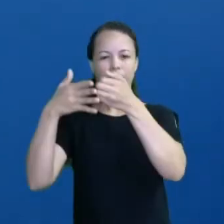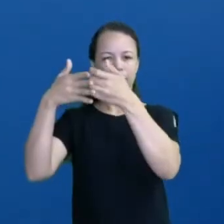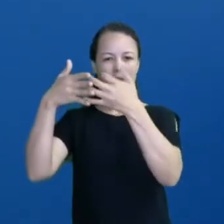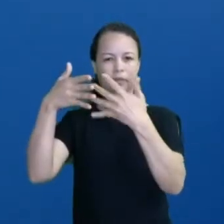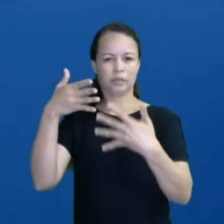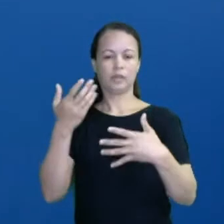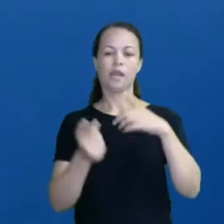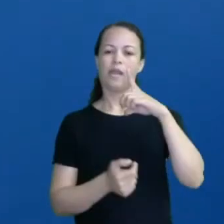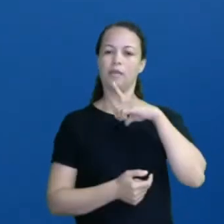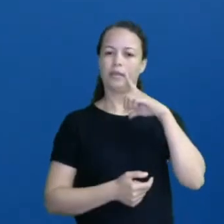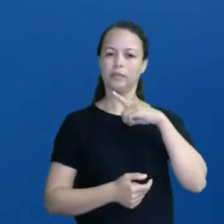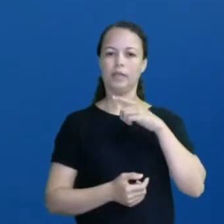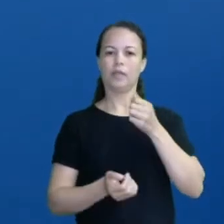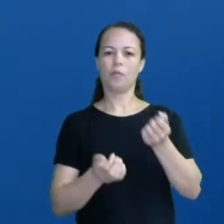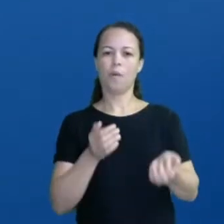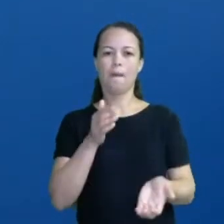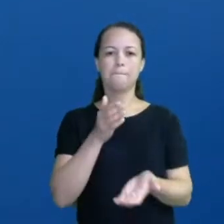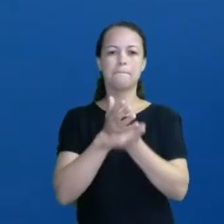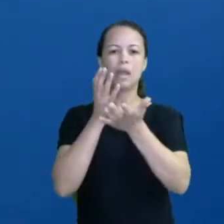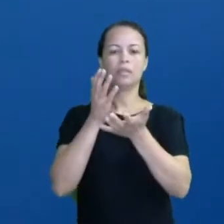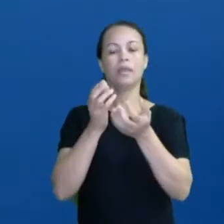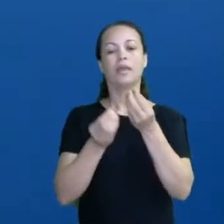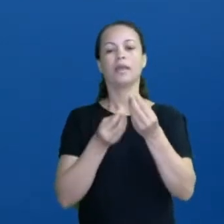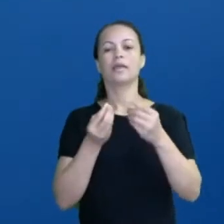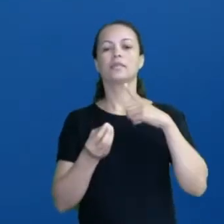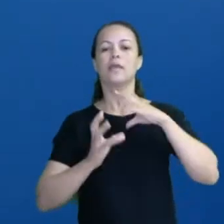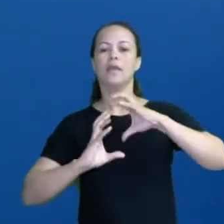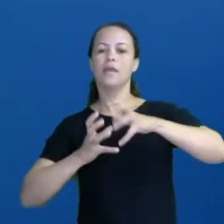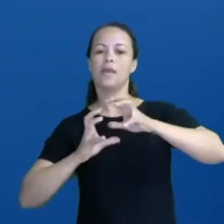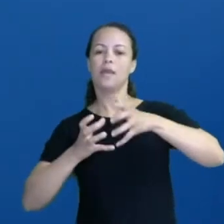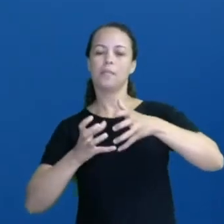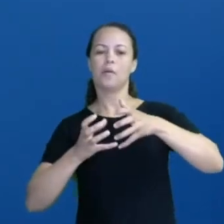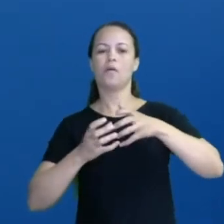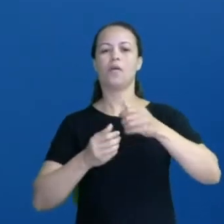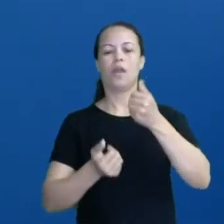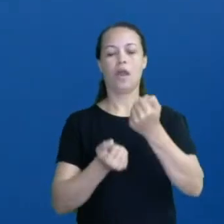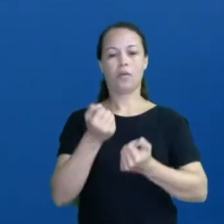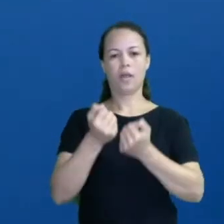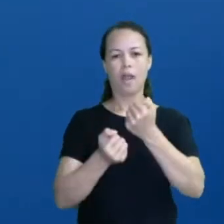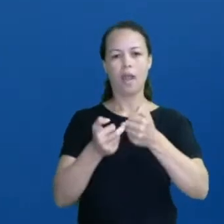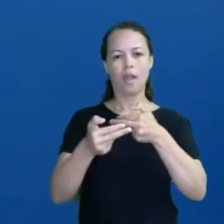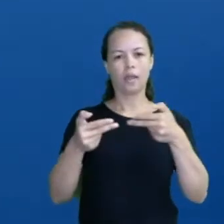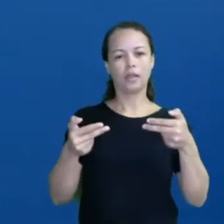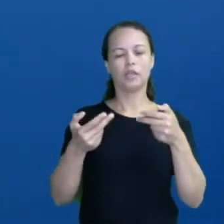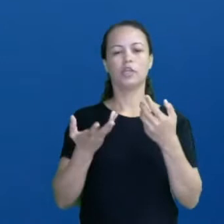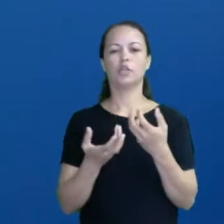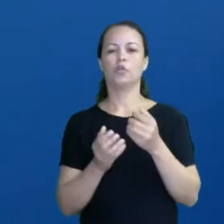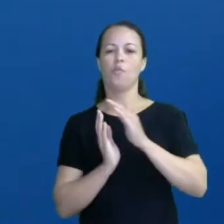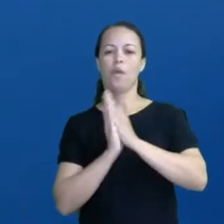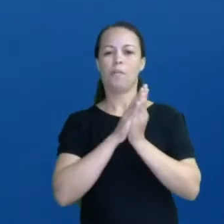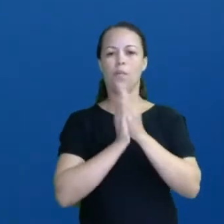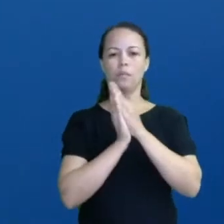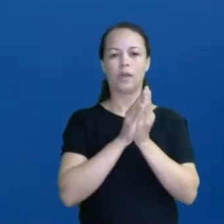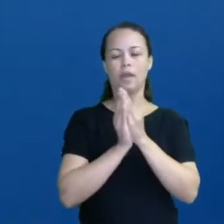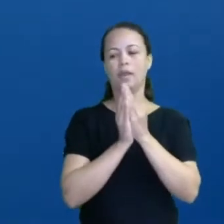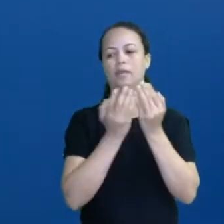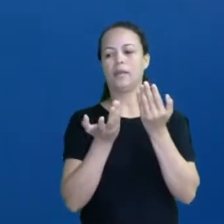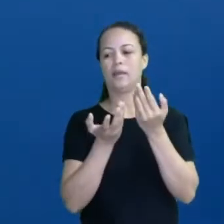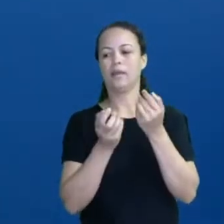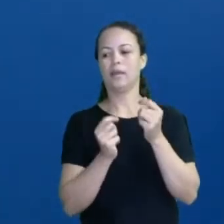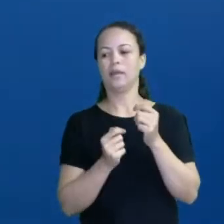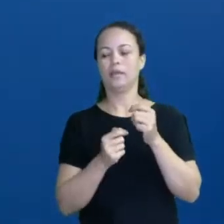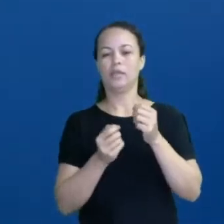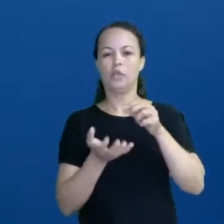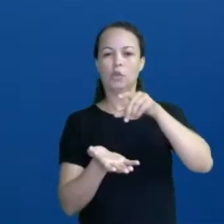vocês. Ele tem uma peteca, ele tem uma bola, ele tem um carrinho, ele tem uma boneca e tem um dinossauro. Ele tem uma